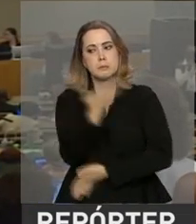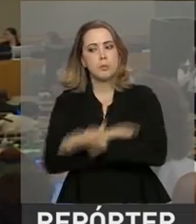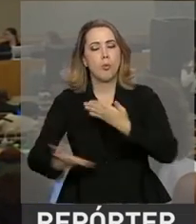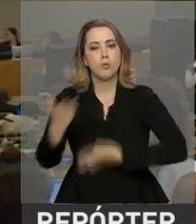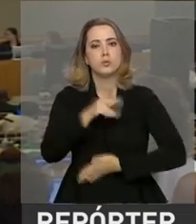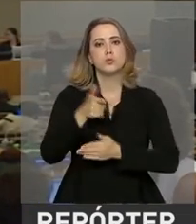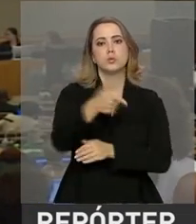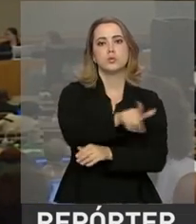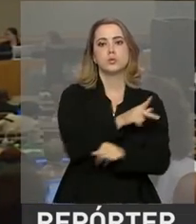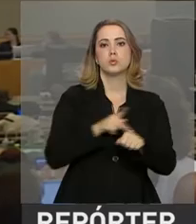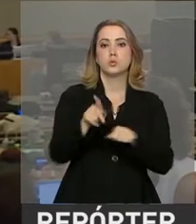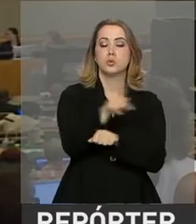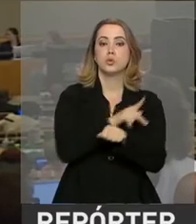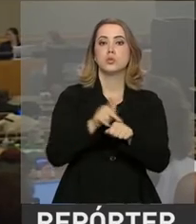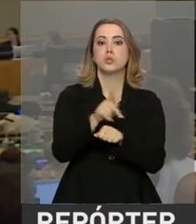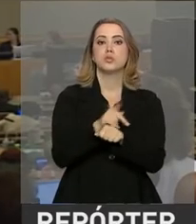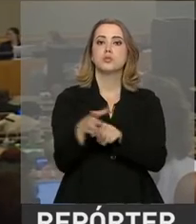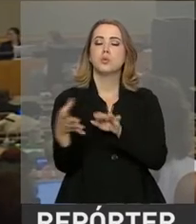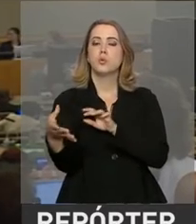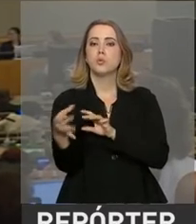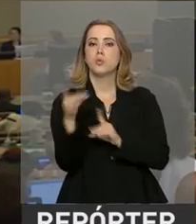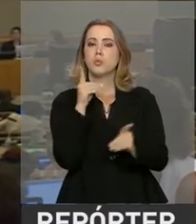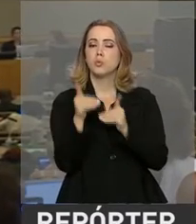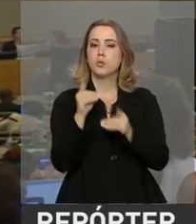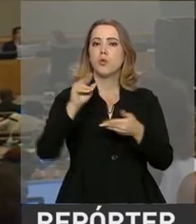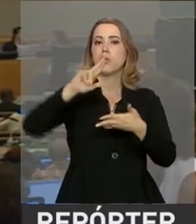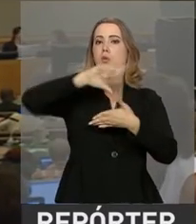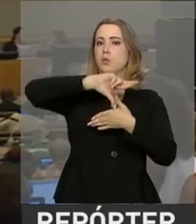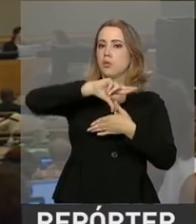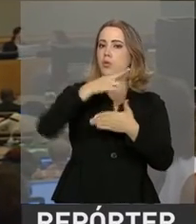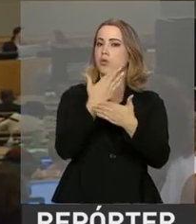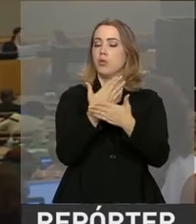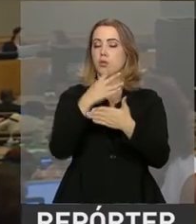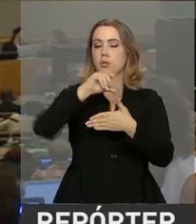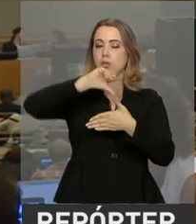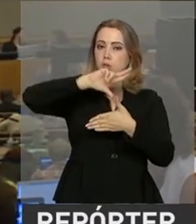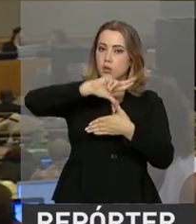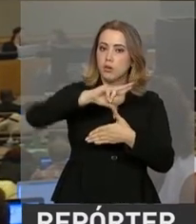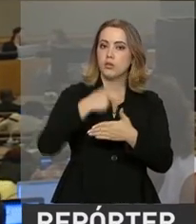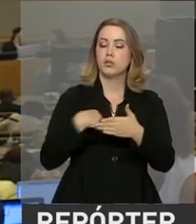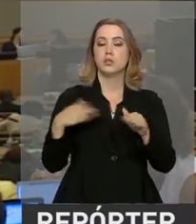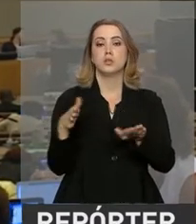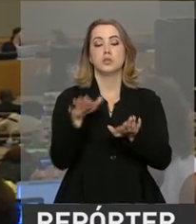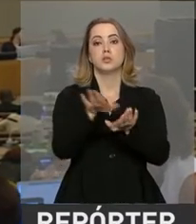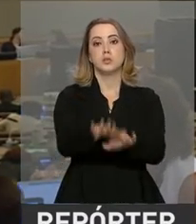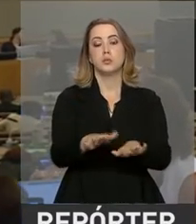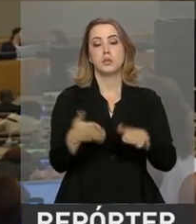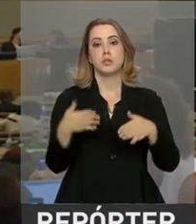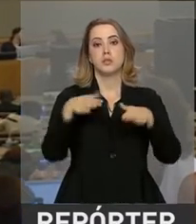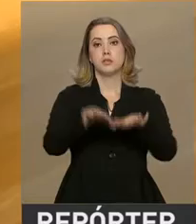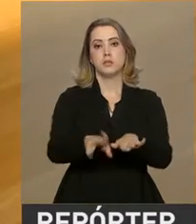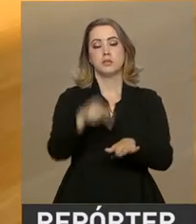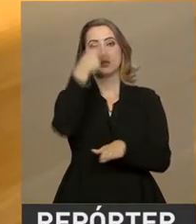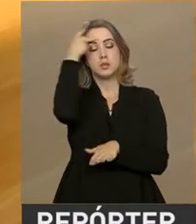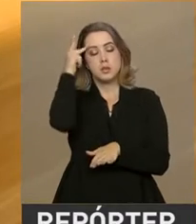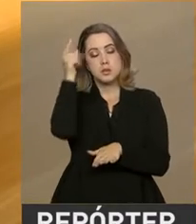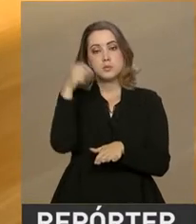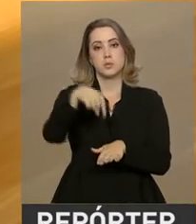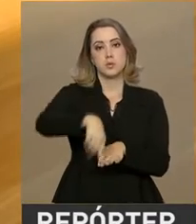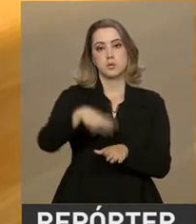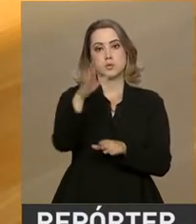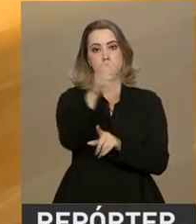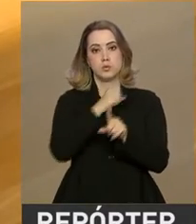comum com outros países da américa latina além de integrar os refugiados na sociedade brasileira estamos